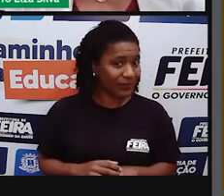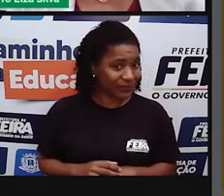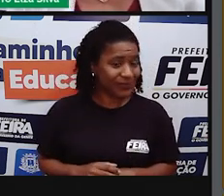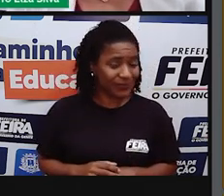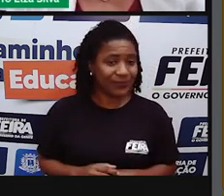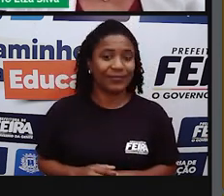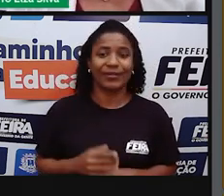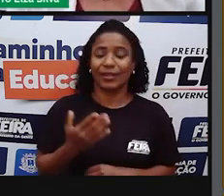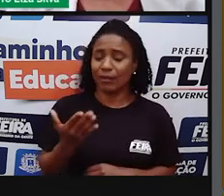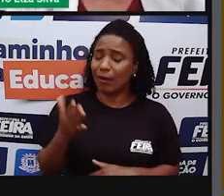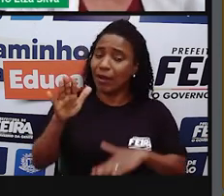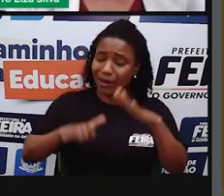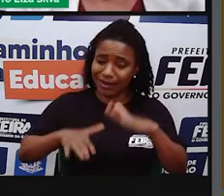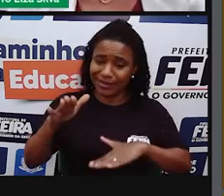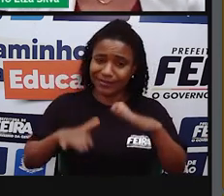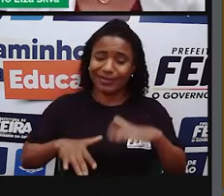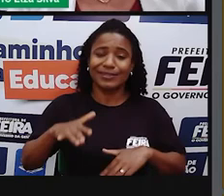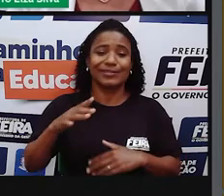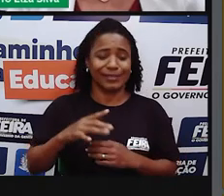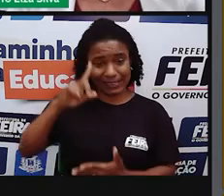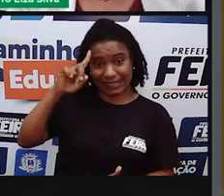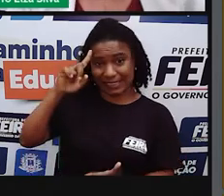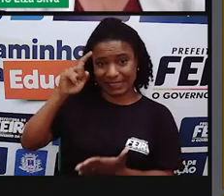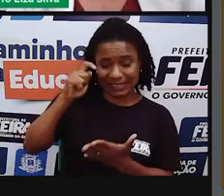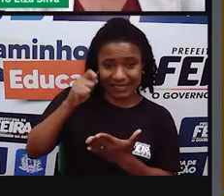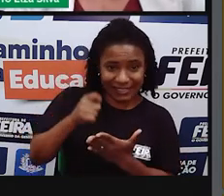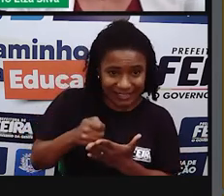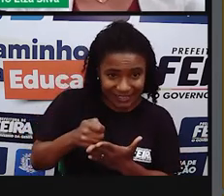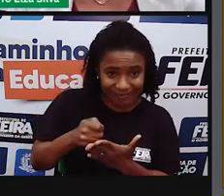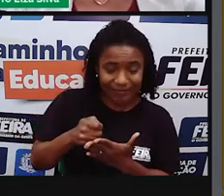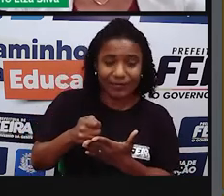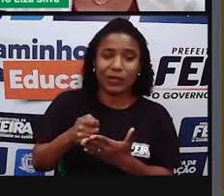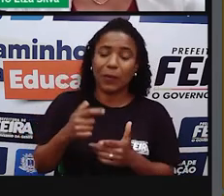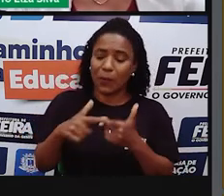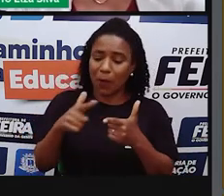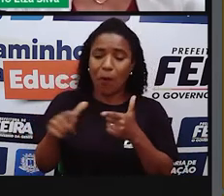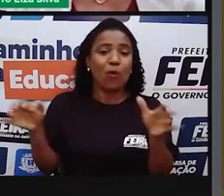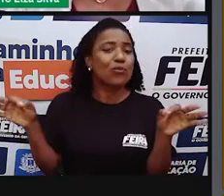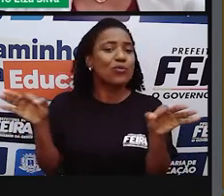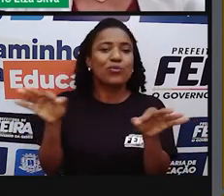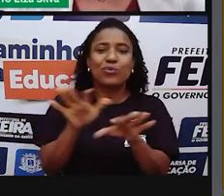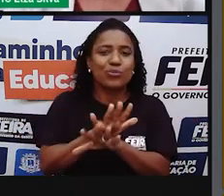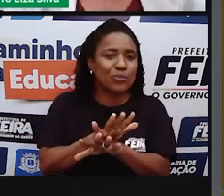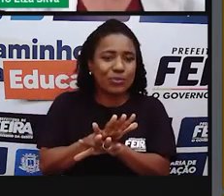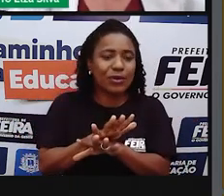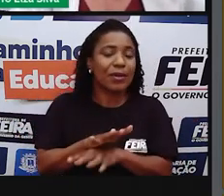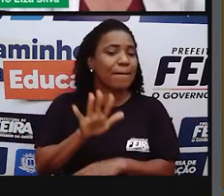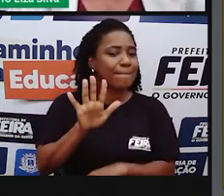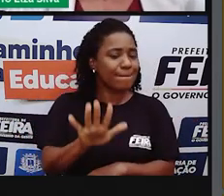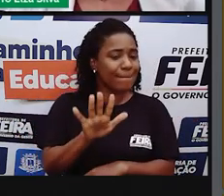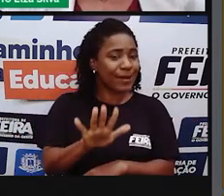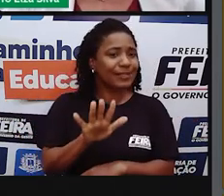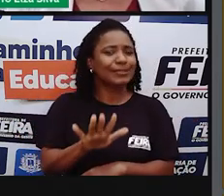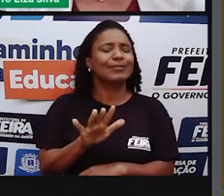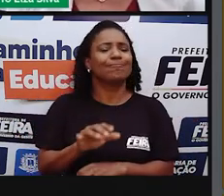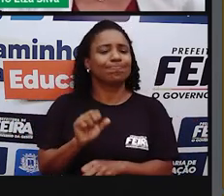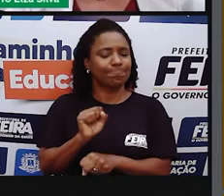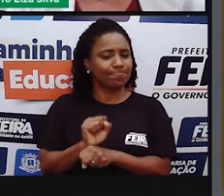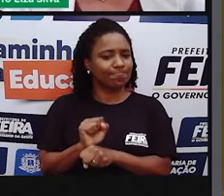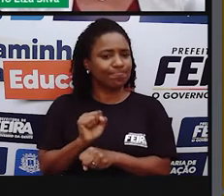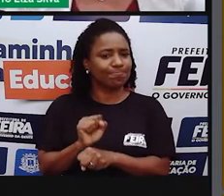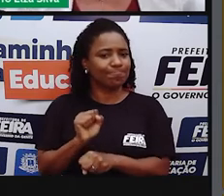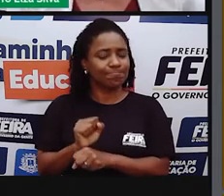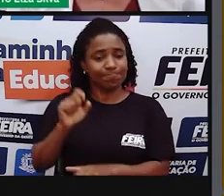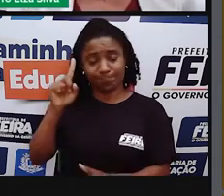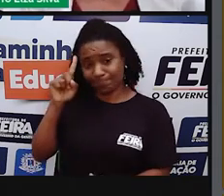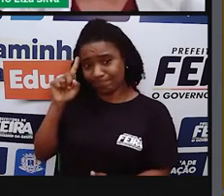um pouco para tomar uma atitude, para buscar uma solução para algum problema, Mas é melhor que você tome uma atitude ou busque